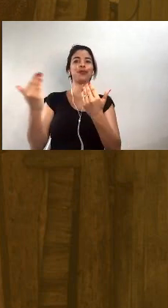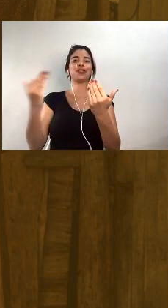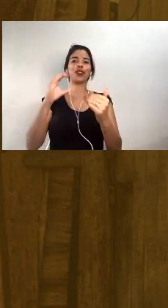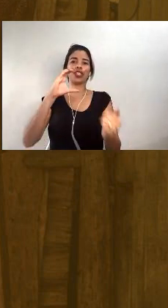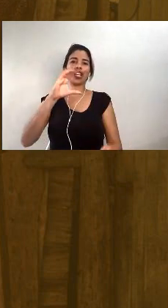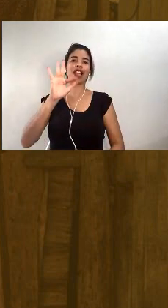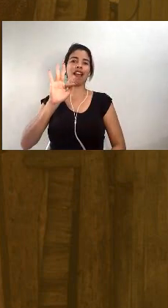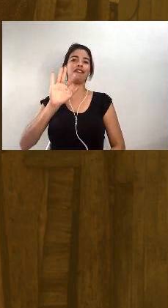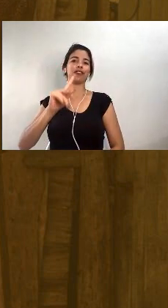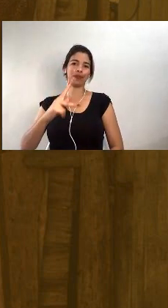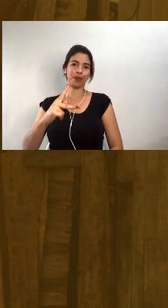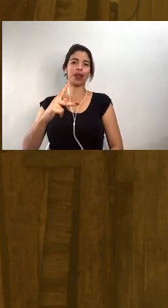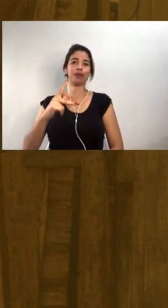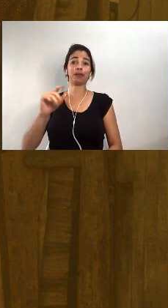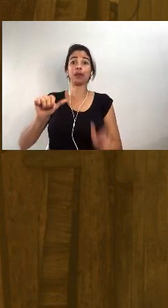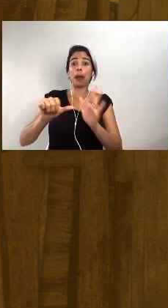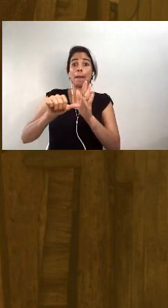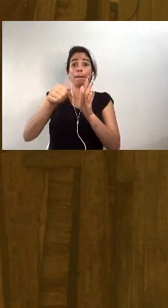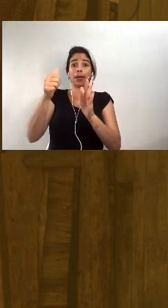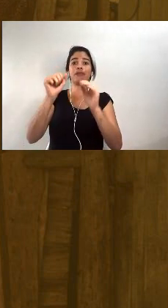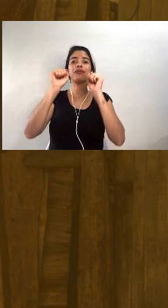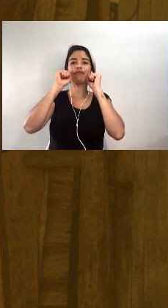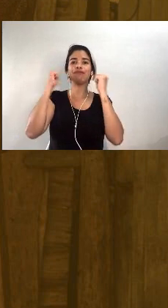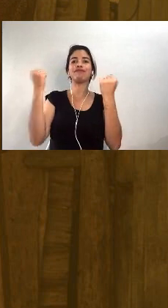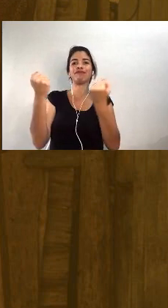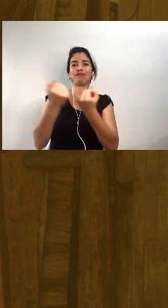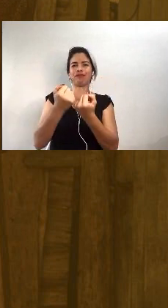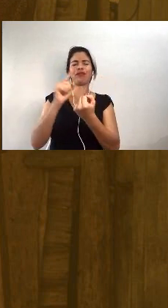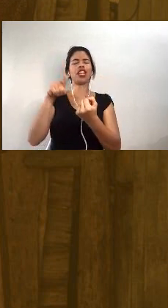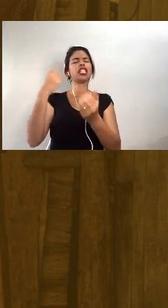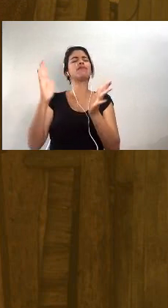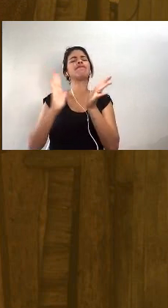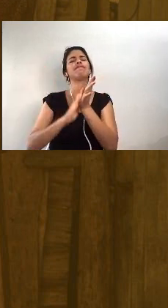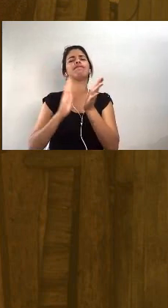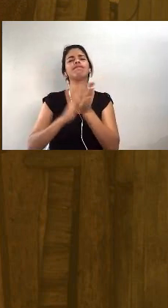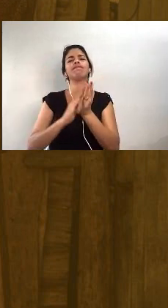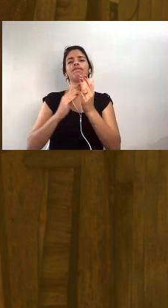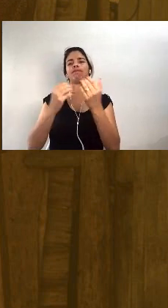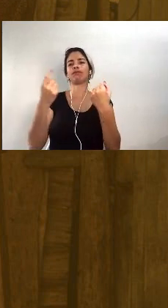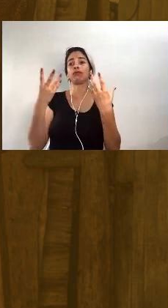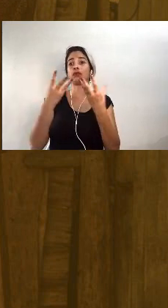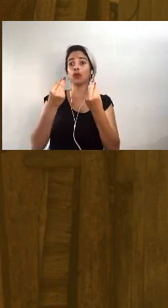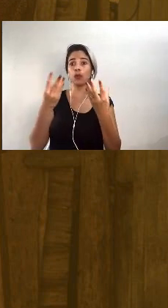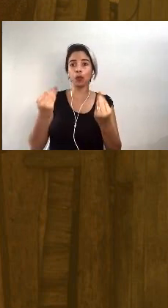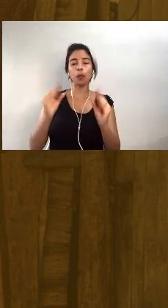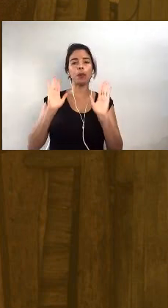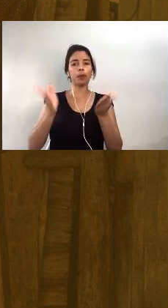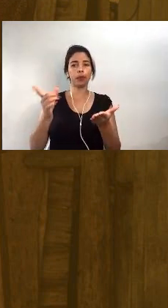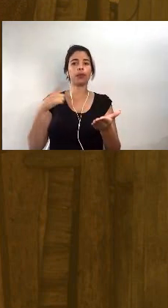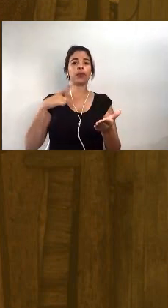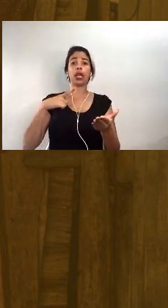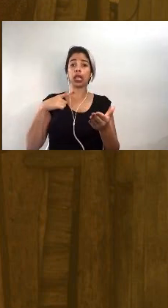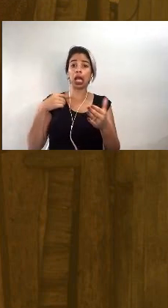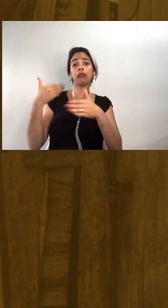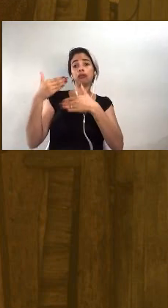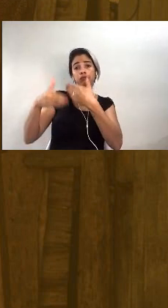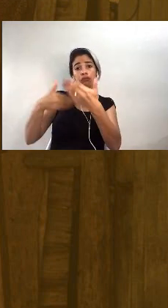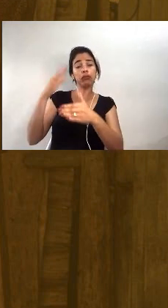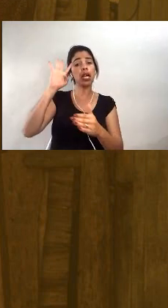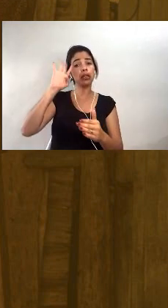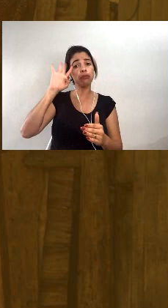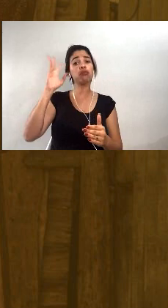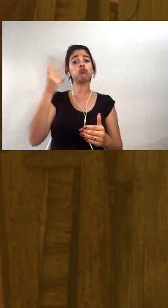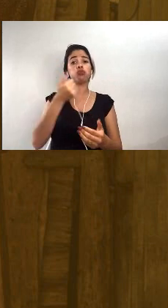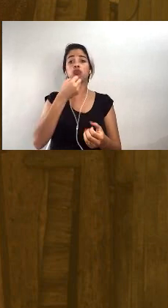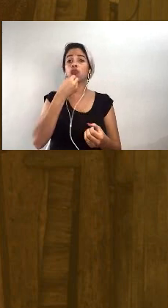nesse primeiro seminário, né, que nós já tanto celebramos e que já tem dado frutos tão interessantes, com reflexões